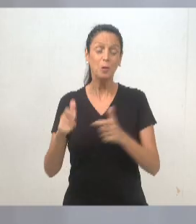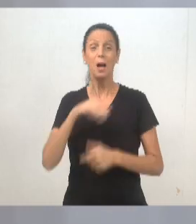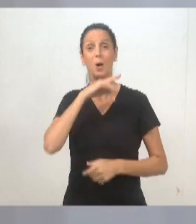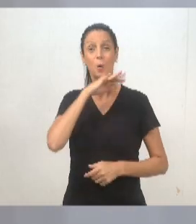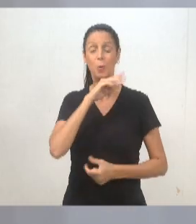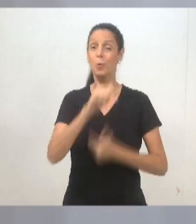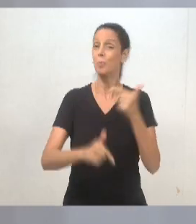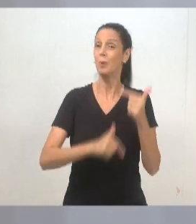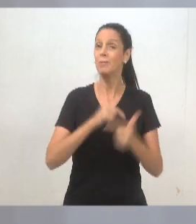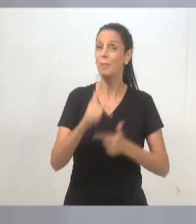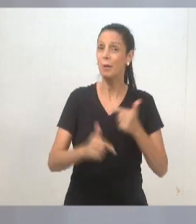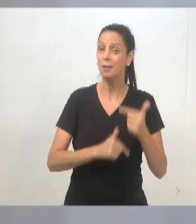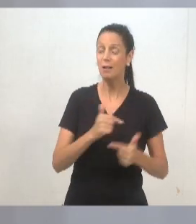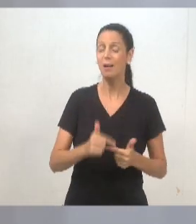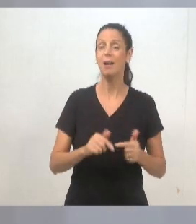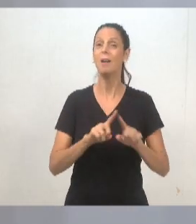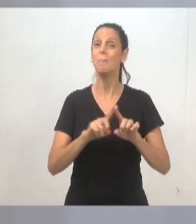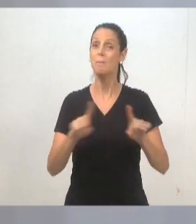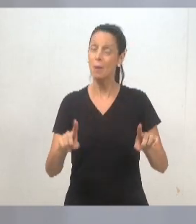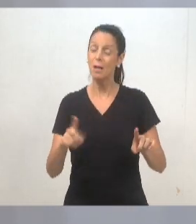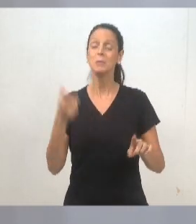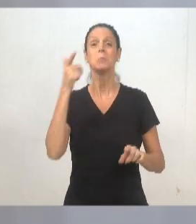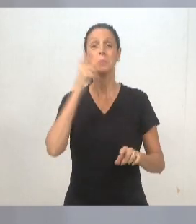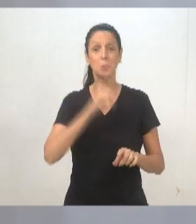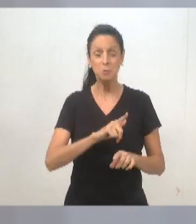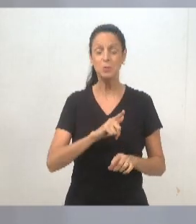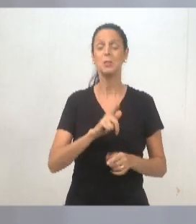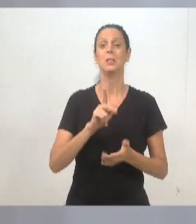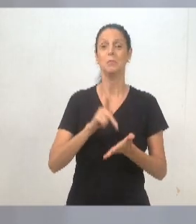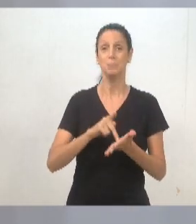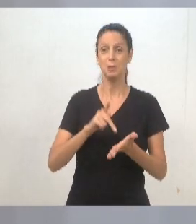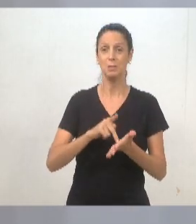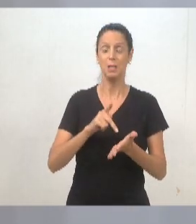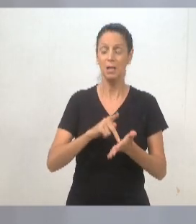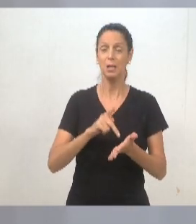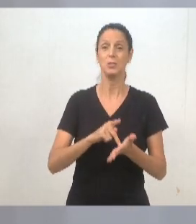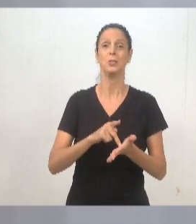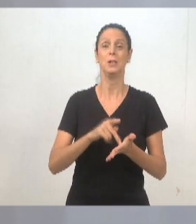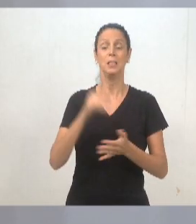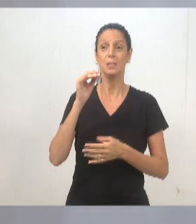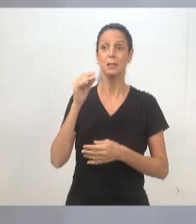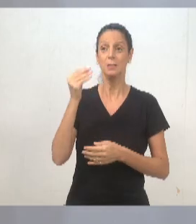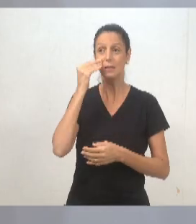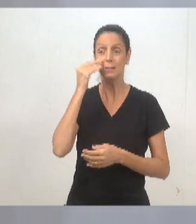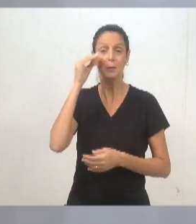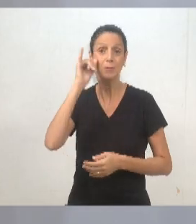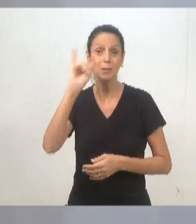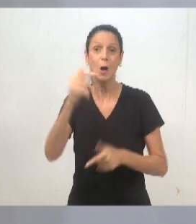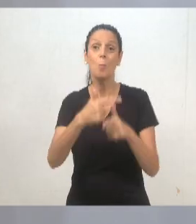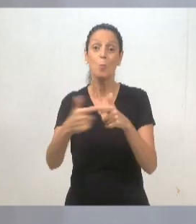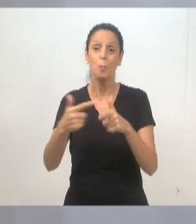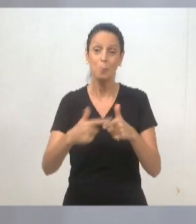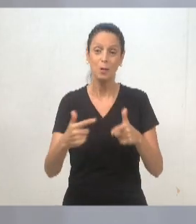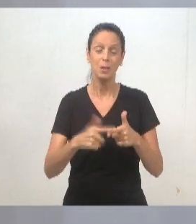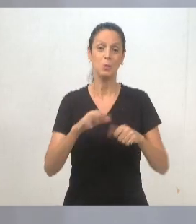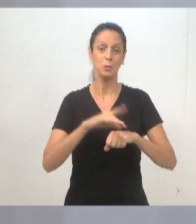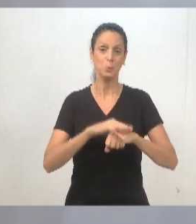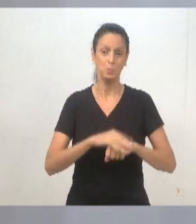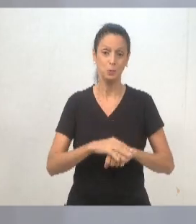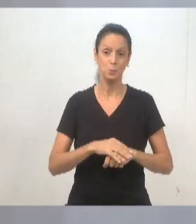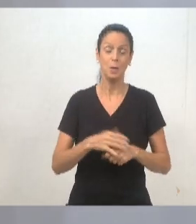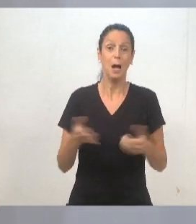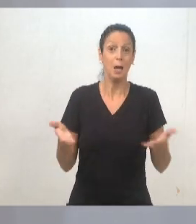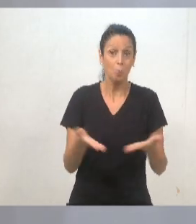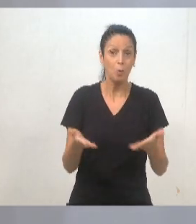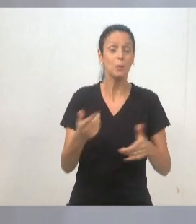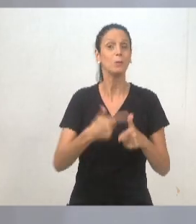estão combatendo aí essas doenças. A gente está vivendo agora uma síndrome respiratória aguda também, e outras tantas